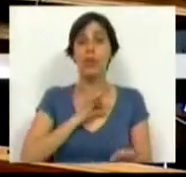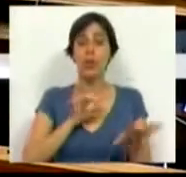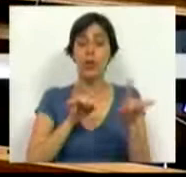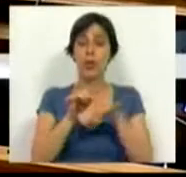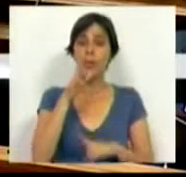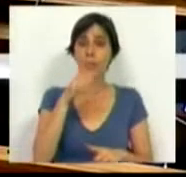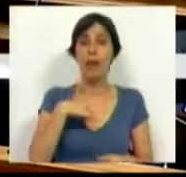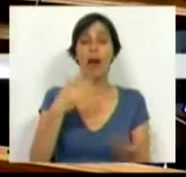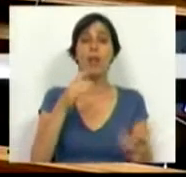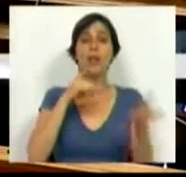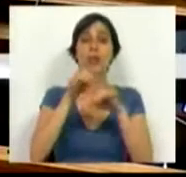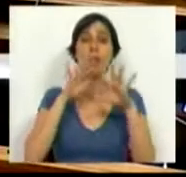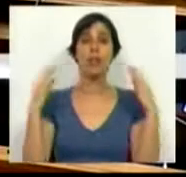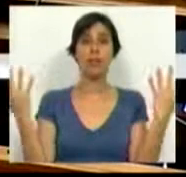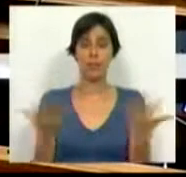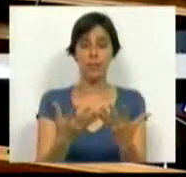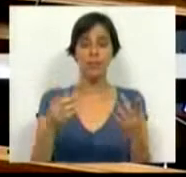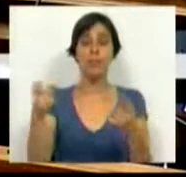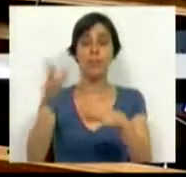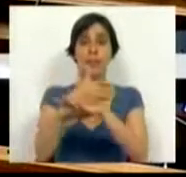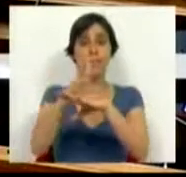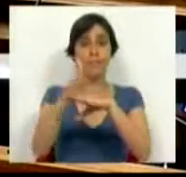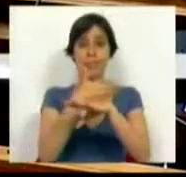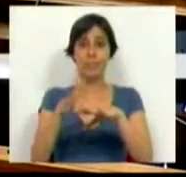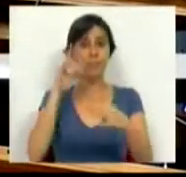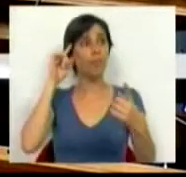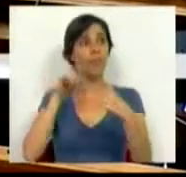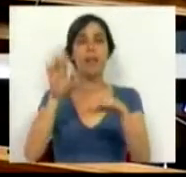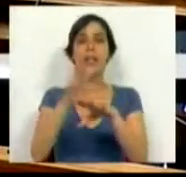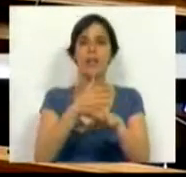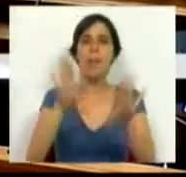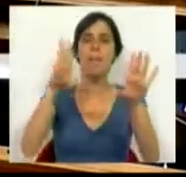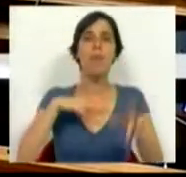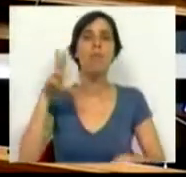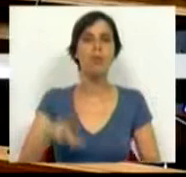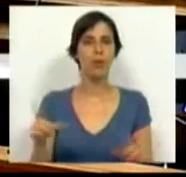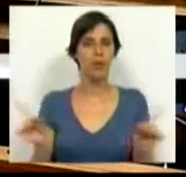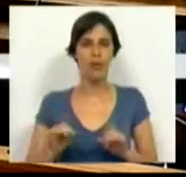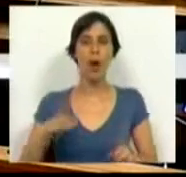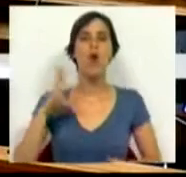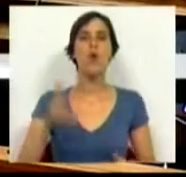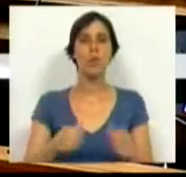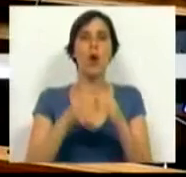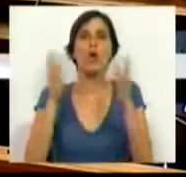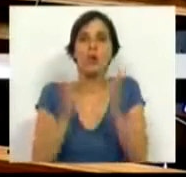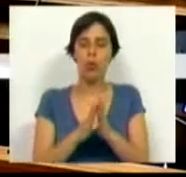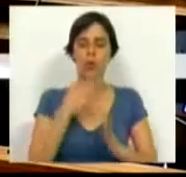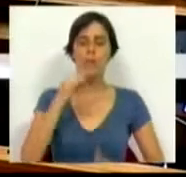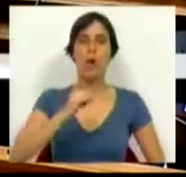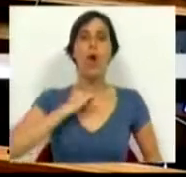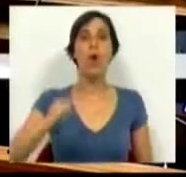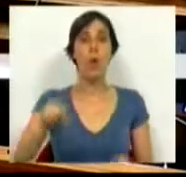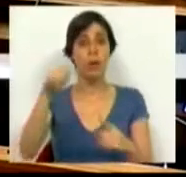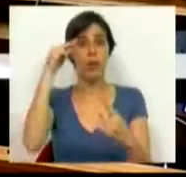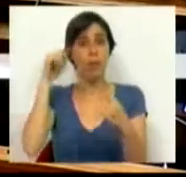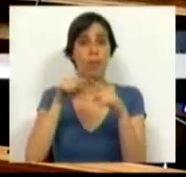Deputado, fica a saber, Srs. Deputados, vocês estão divididos sobre esse propósito, mas os portugueses não. Os portugueses estão todos contra